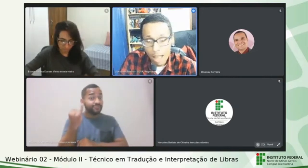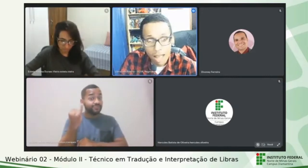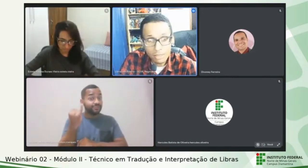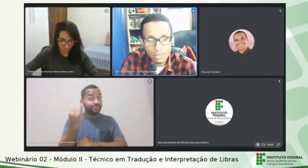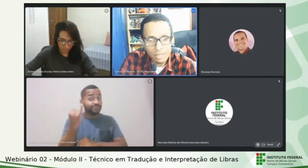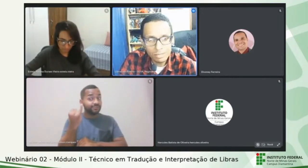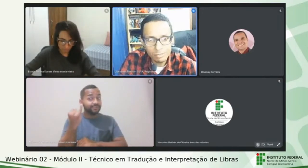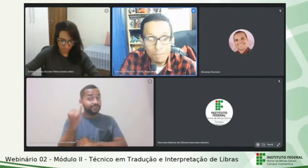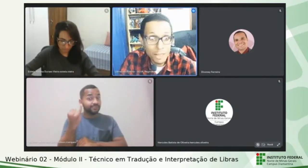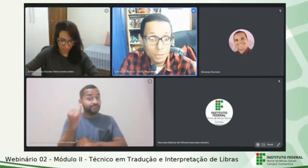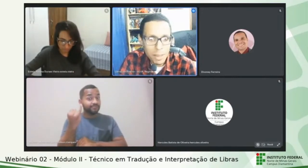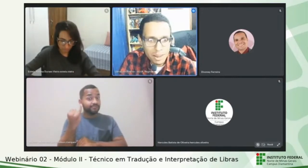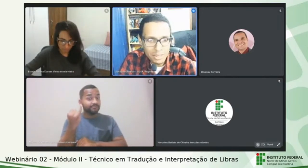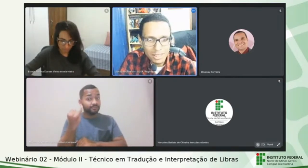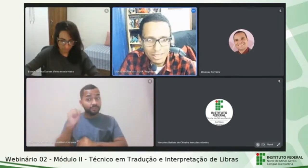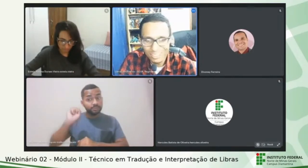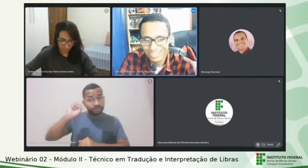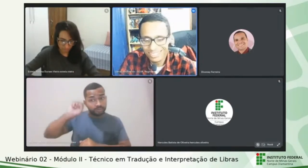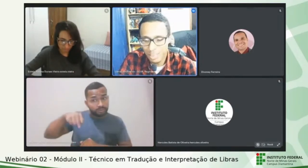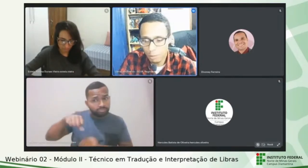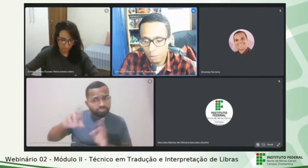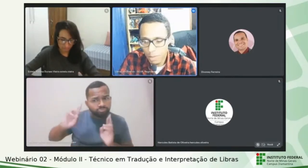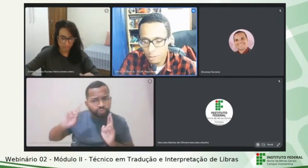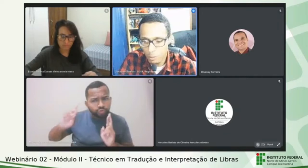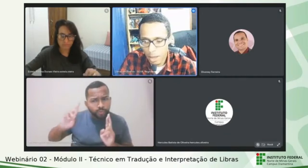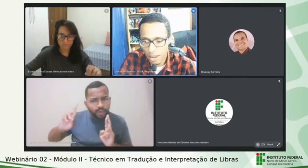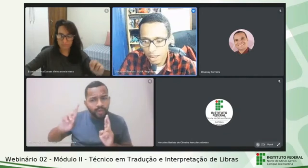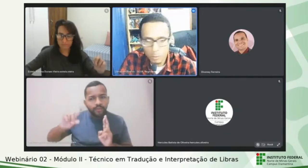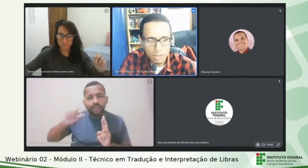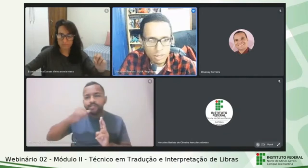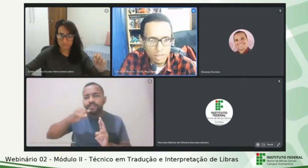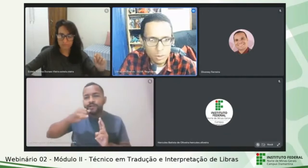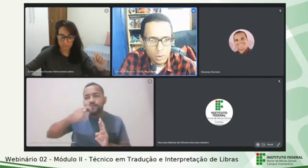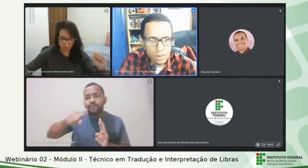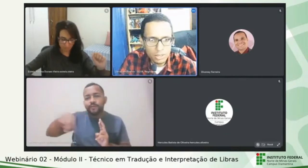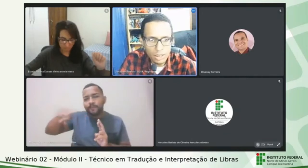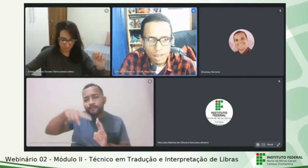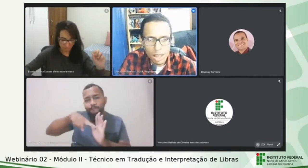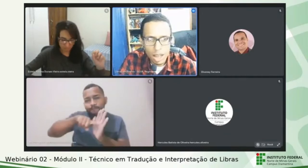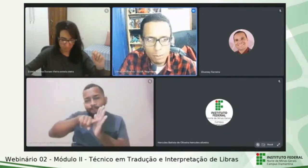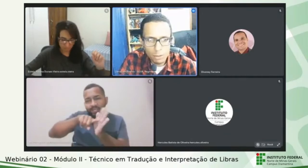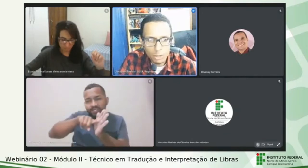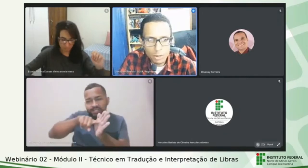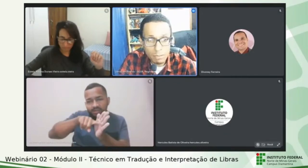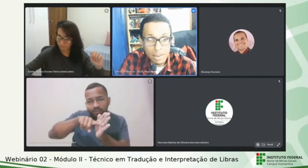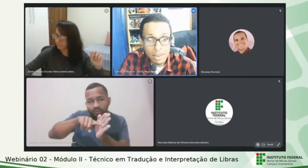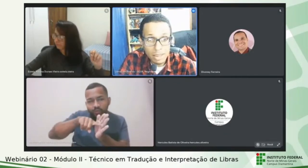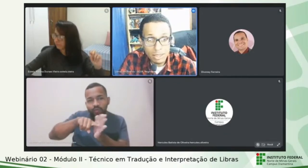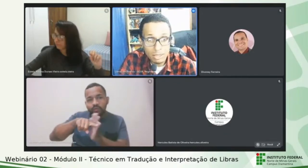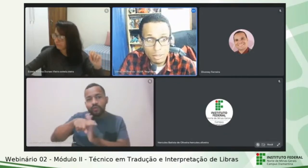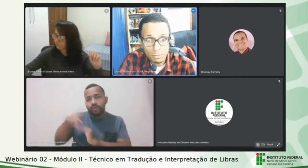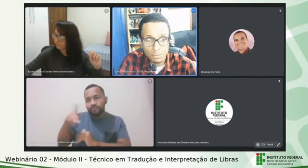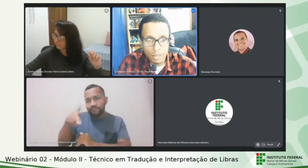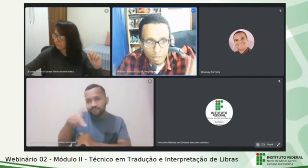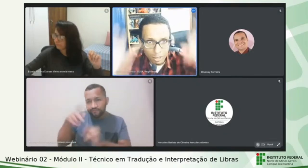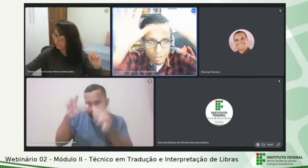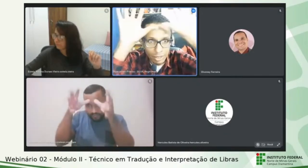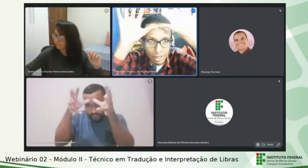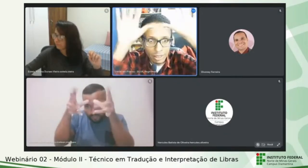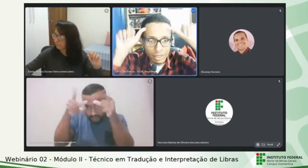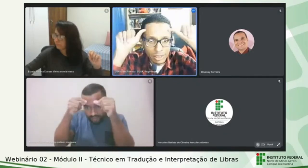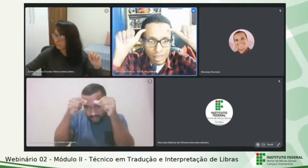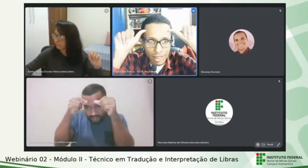Há sim uma esperança, né? Pelo menos para as pesquisadoras, a professora Mariane Stumpf,